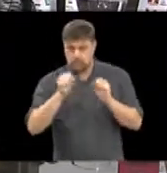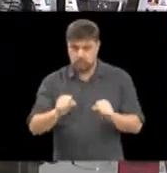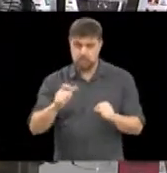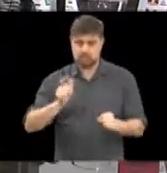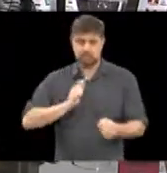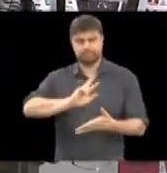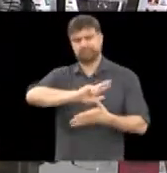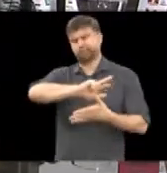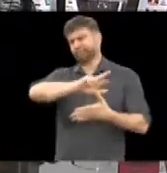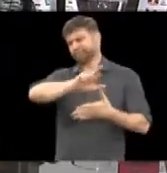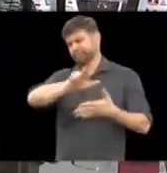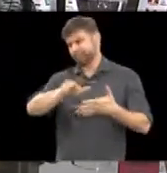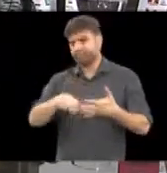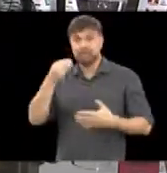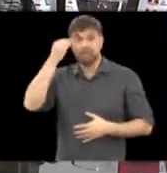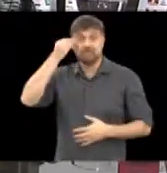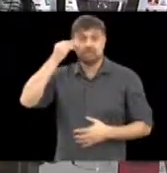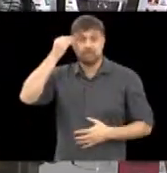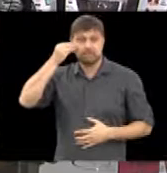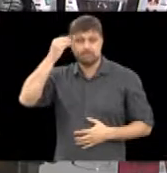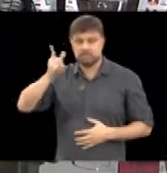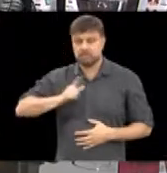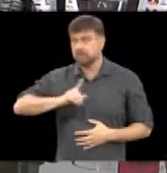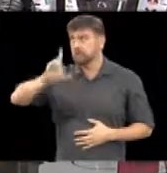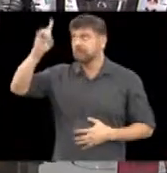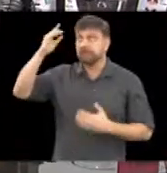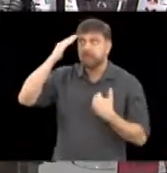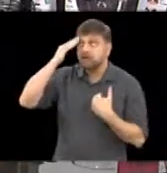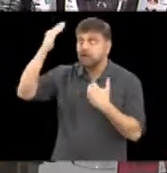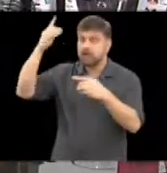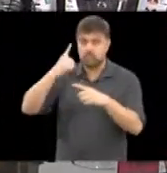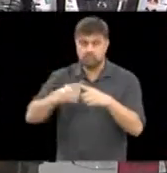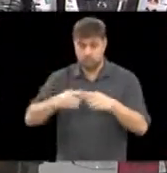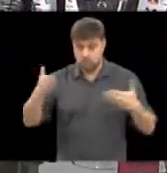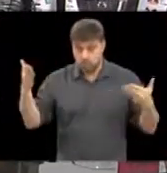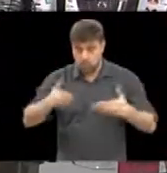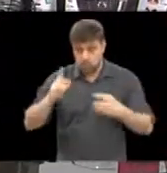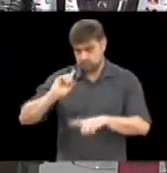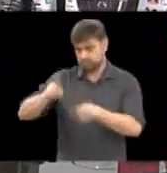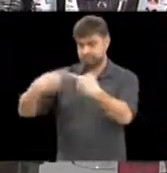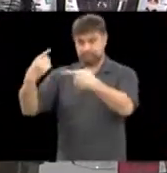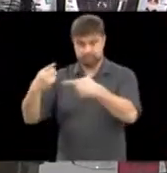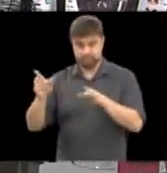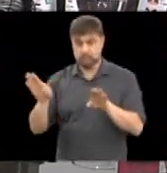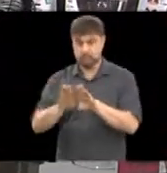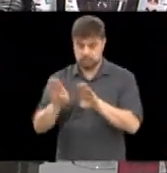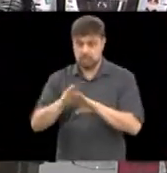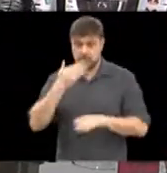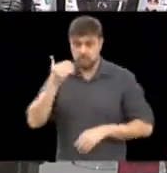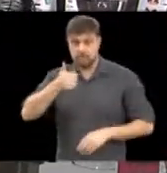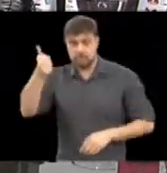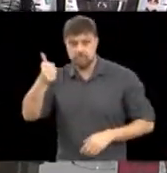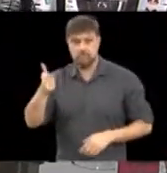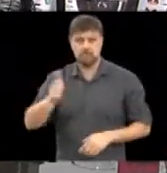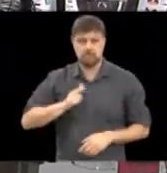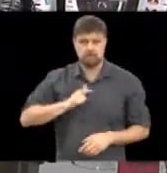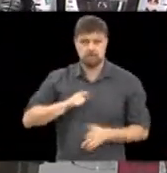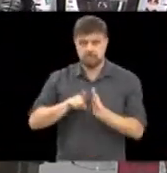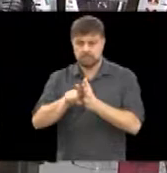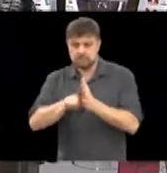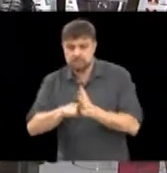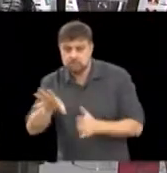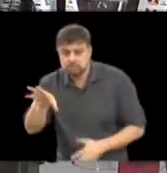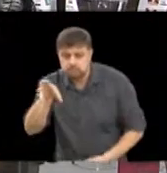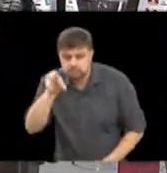ser. Tem vários tipos de testes hoje em dia, com a graça de Deus, porque hoje em dia eles desenvolveram muito testes. Então